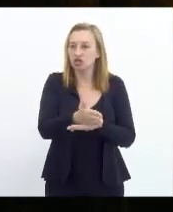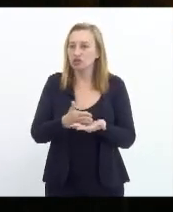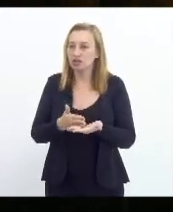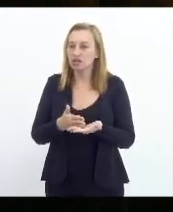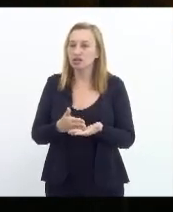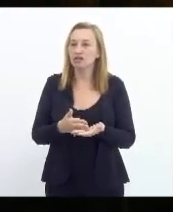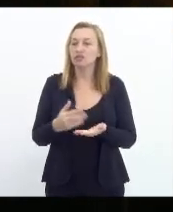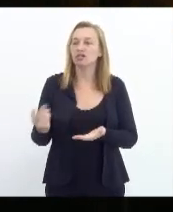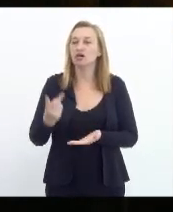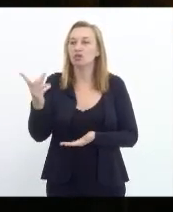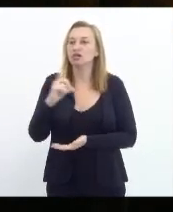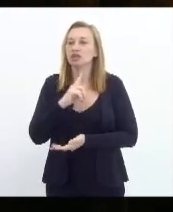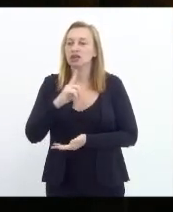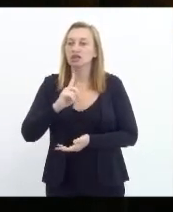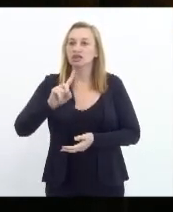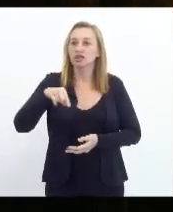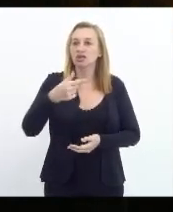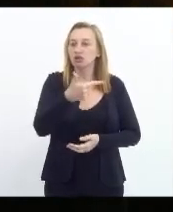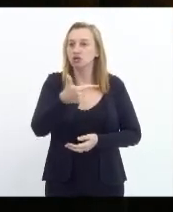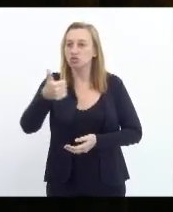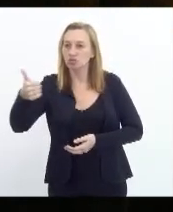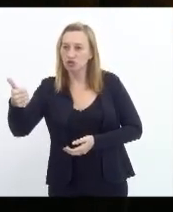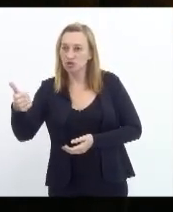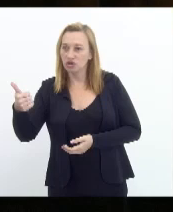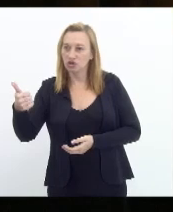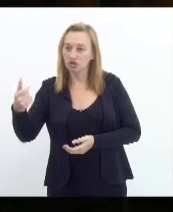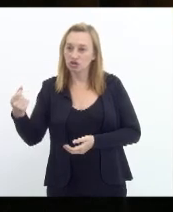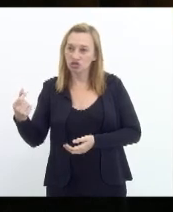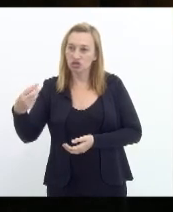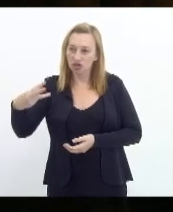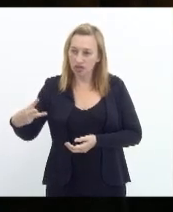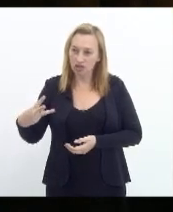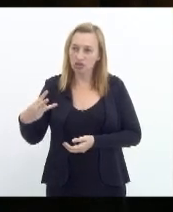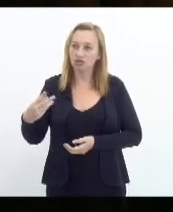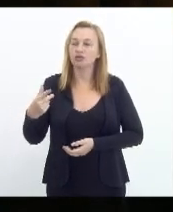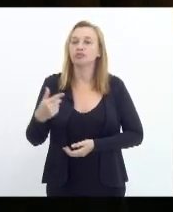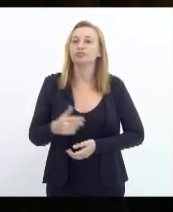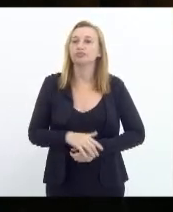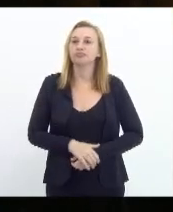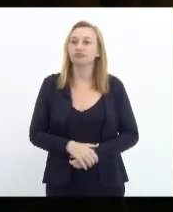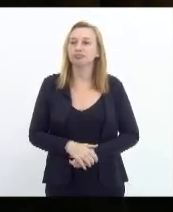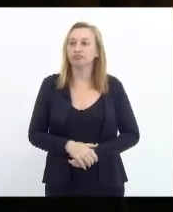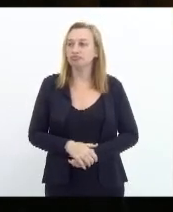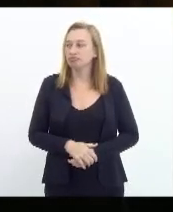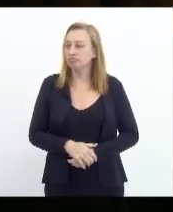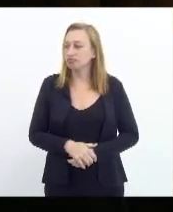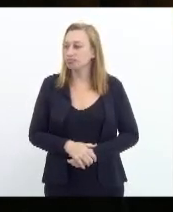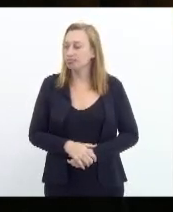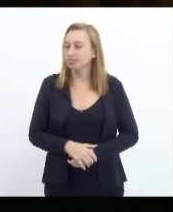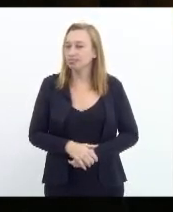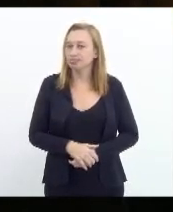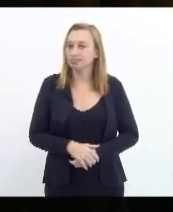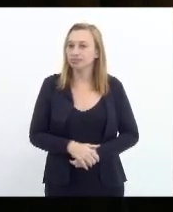passará a valer a partir de 2020 3 e